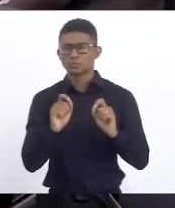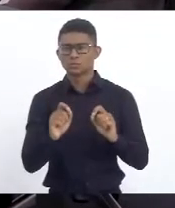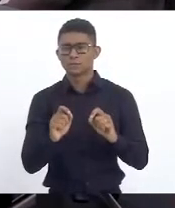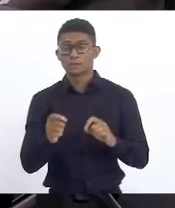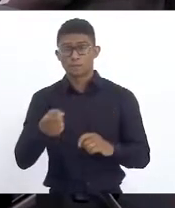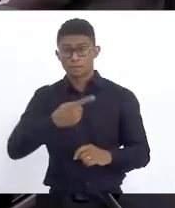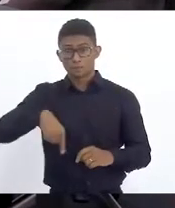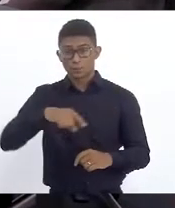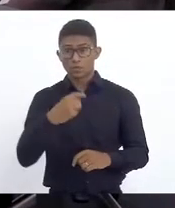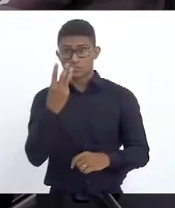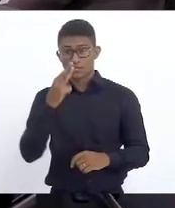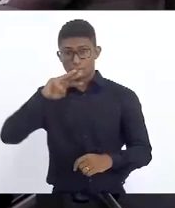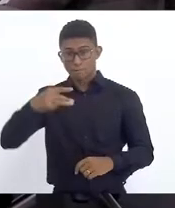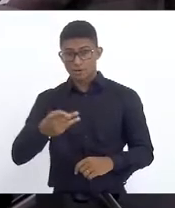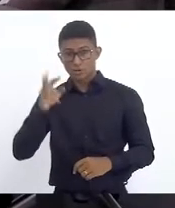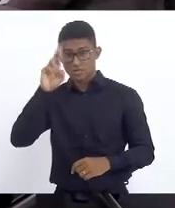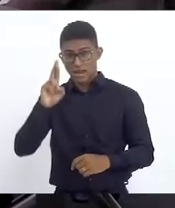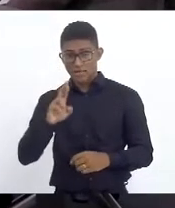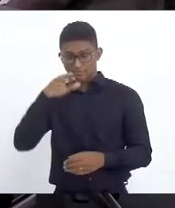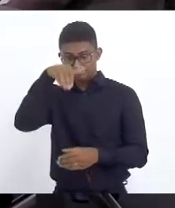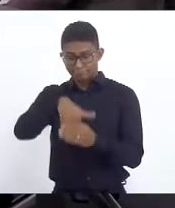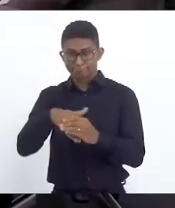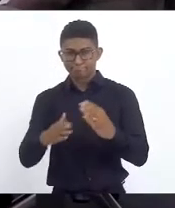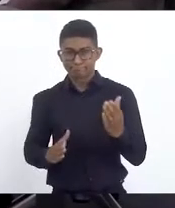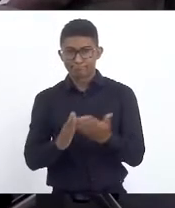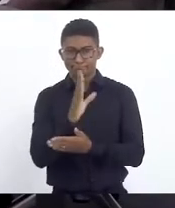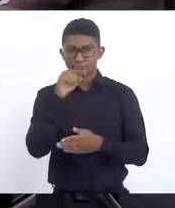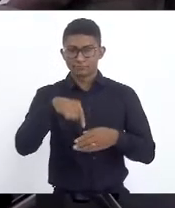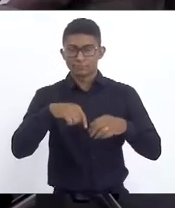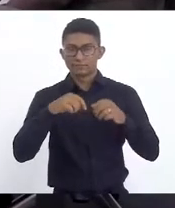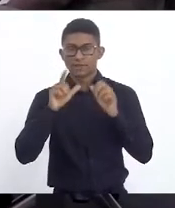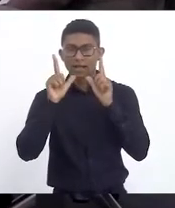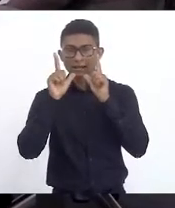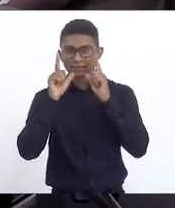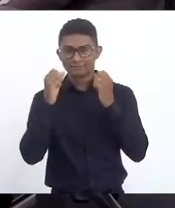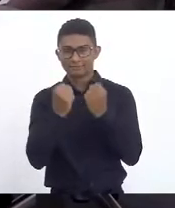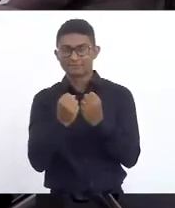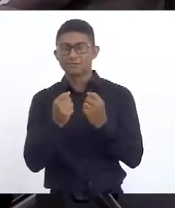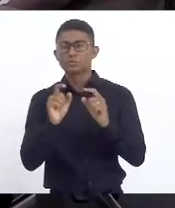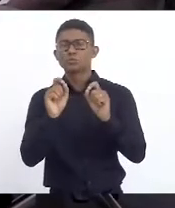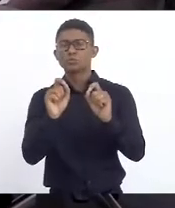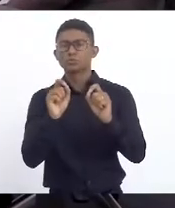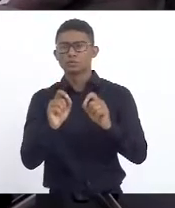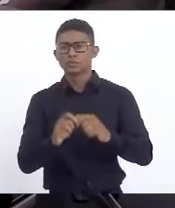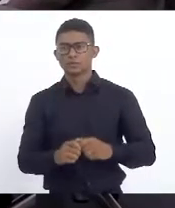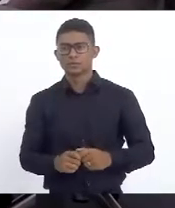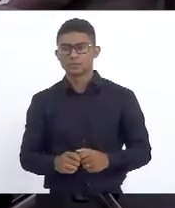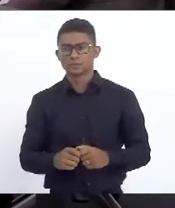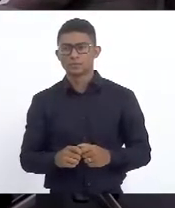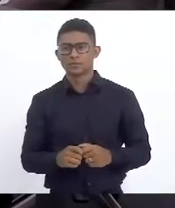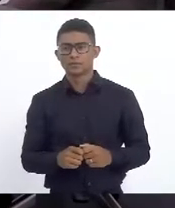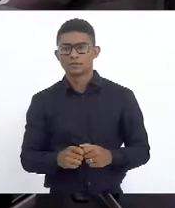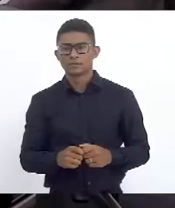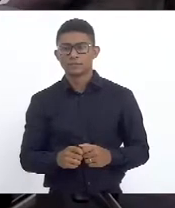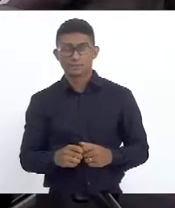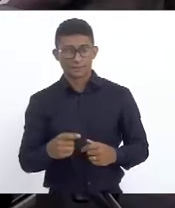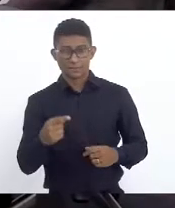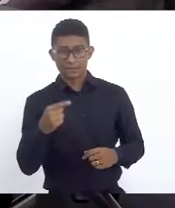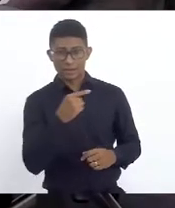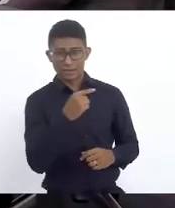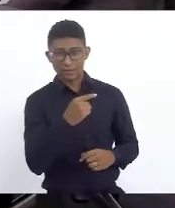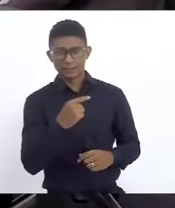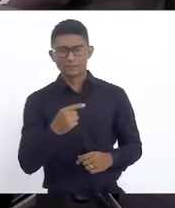nós aprovamos aqui na Assembleia Legislativa, que era destinado a abastecimento de água da SEDAI, em nenhum momento a SEDAI